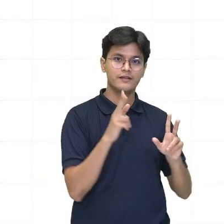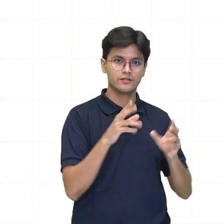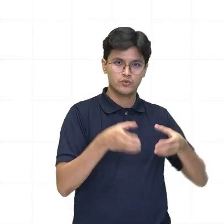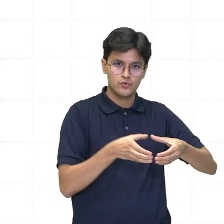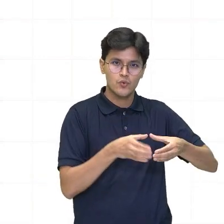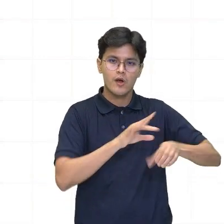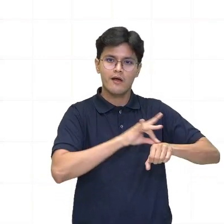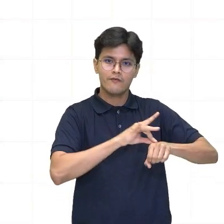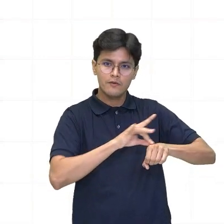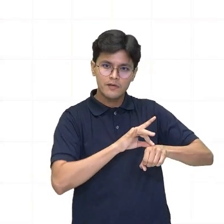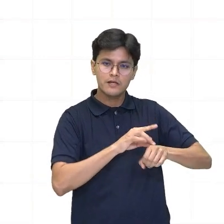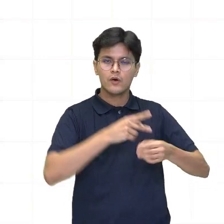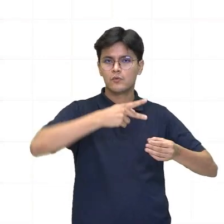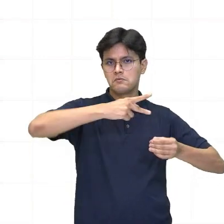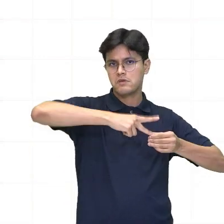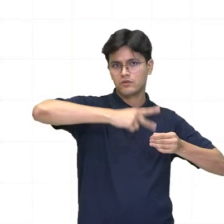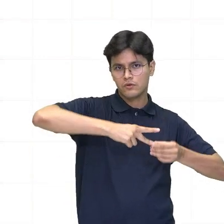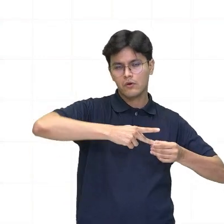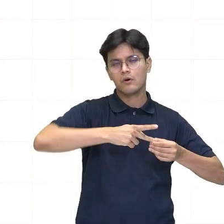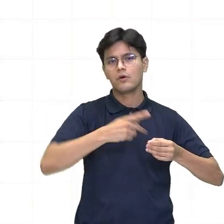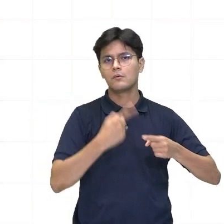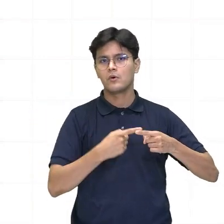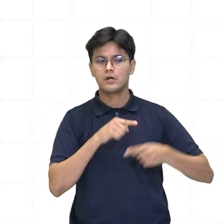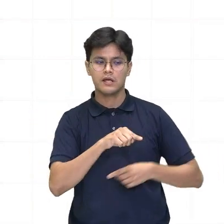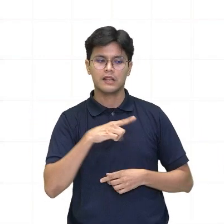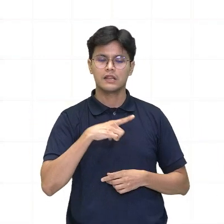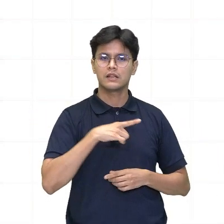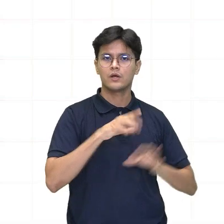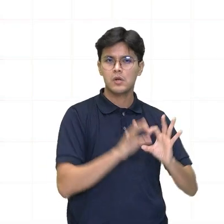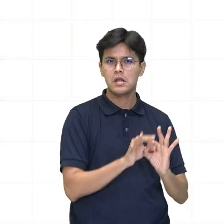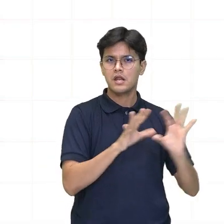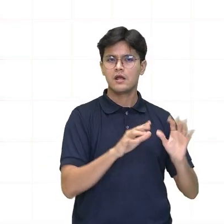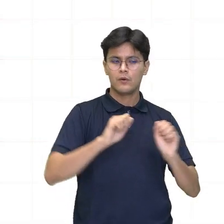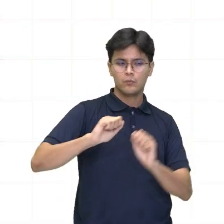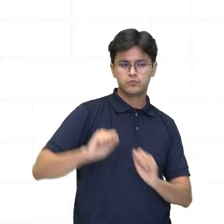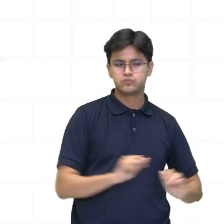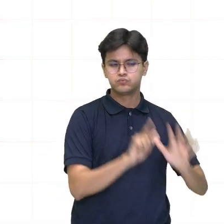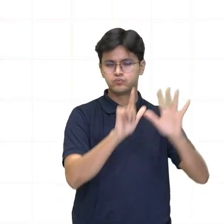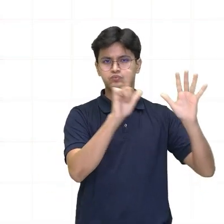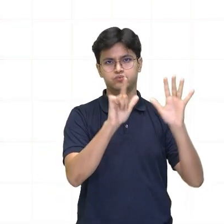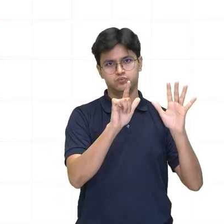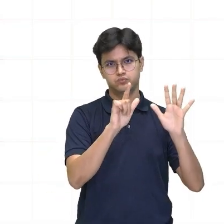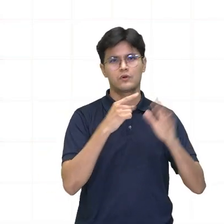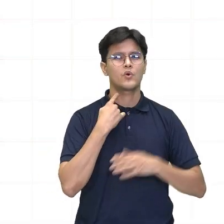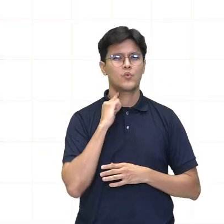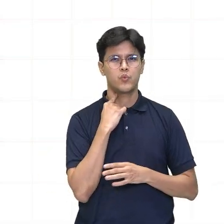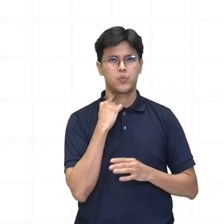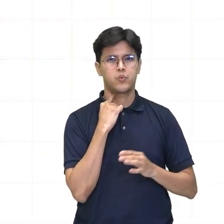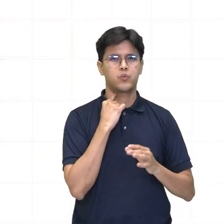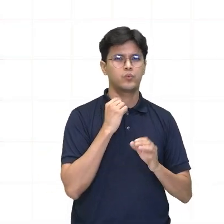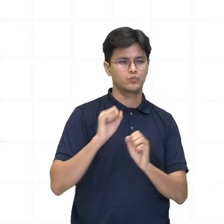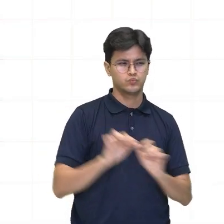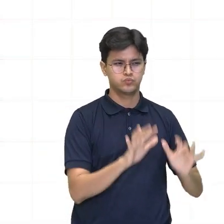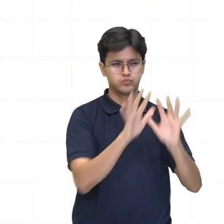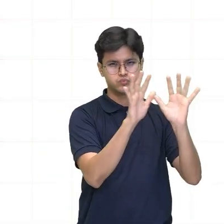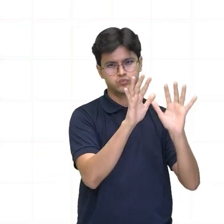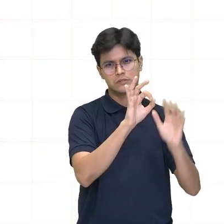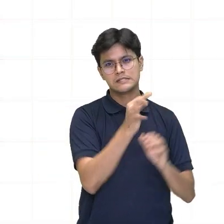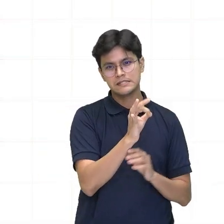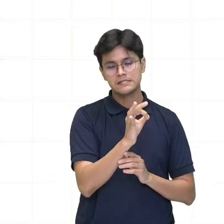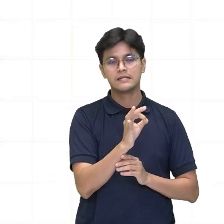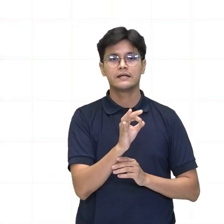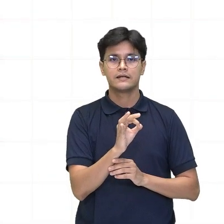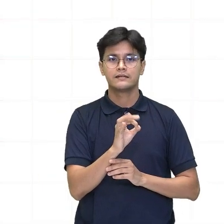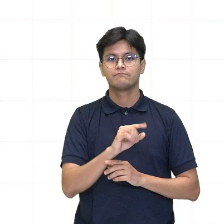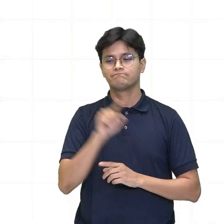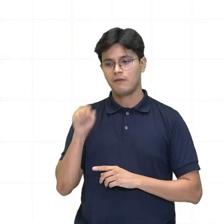gente vai ter uma emissão de muitos gases poluentes, né? Aí nós não temos esses